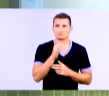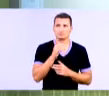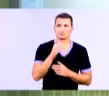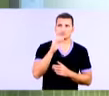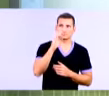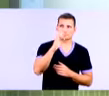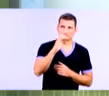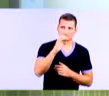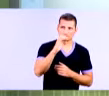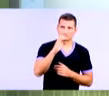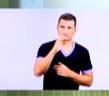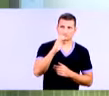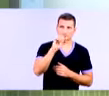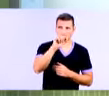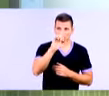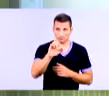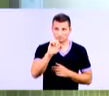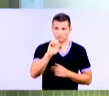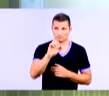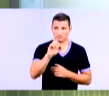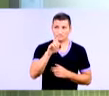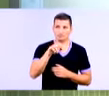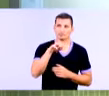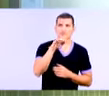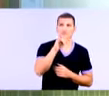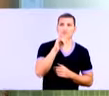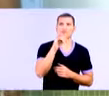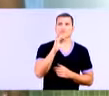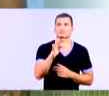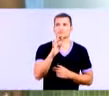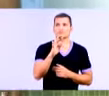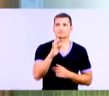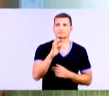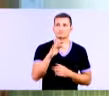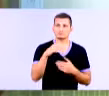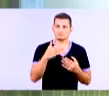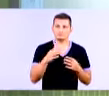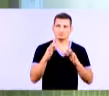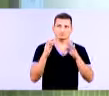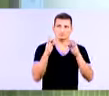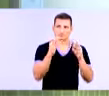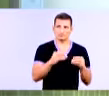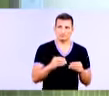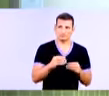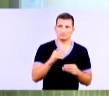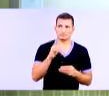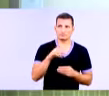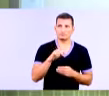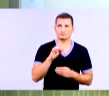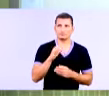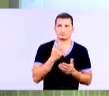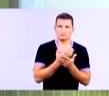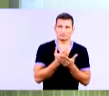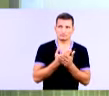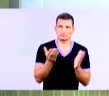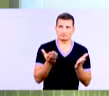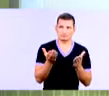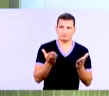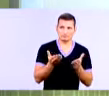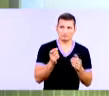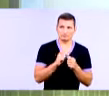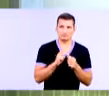de decisão, vai ser uma estrutura chamada if. Então, tudo isso, gente, é apenas, essas aulas agora a gente vai fazer